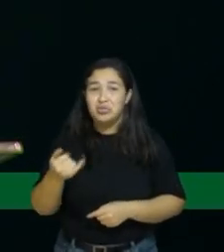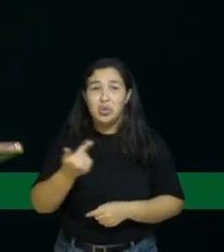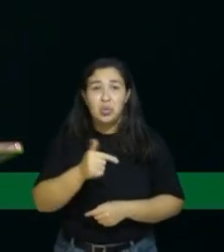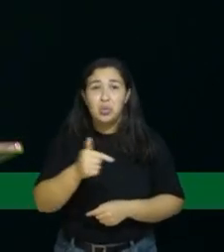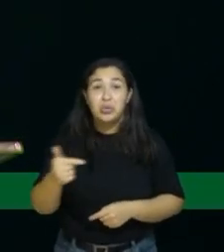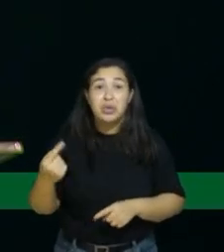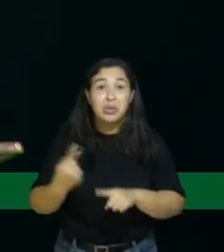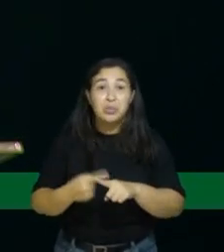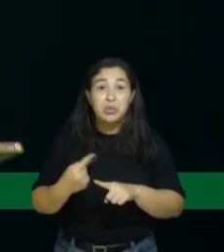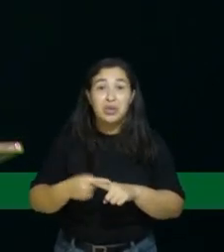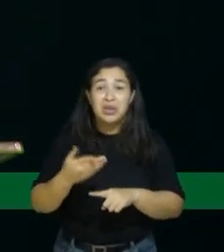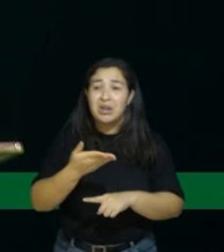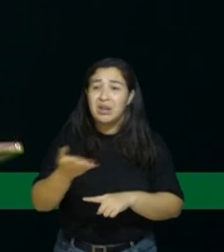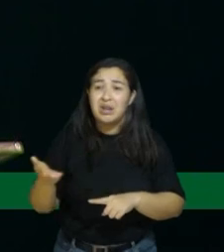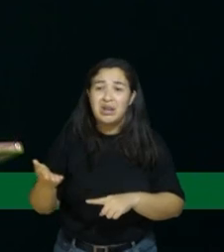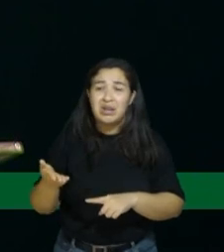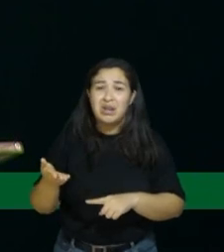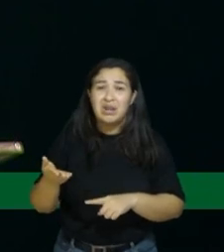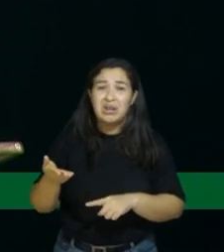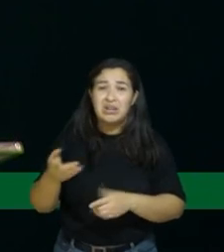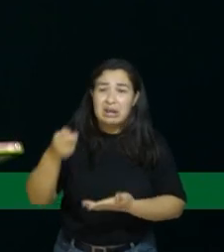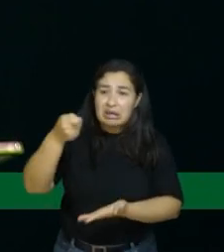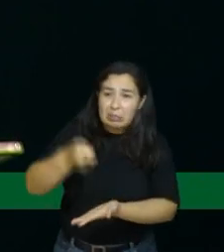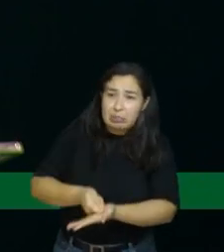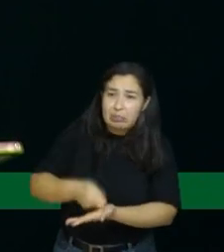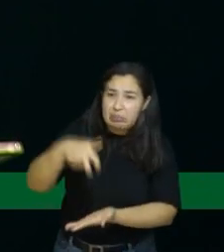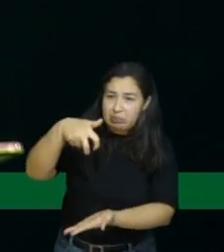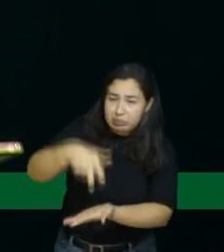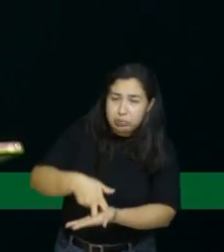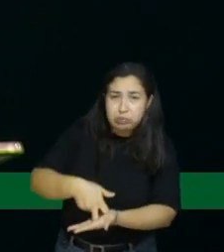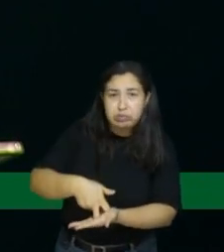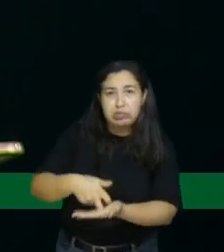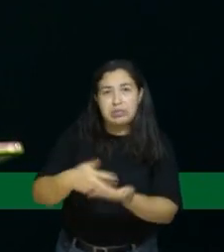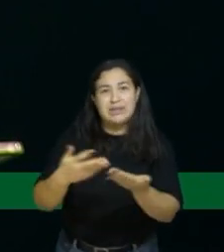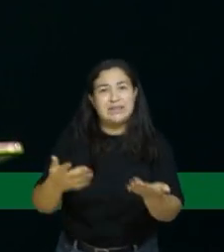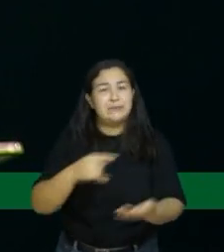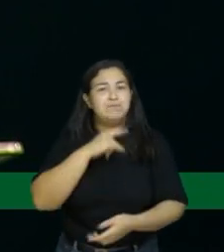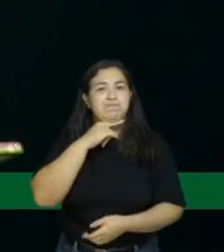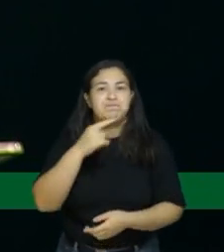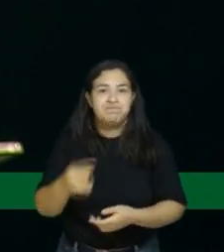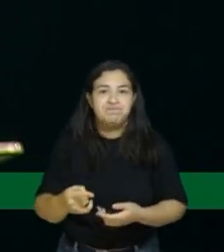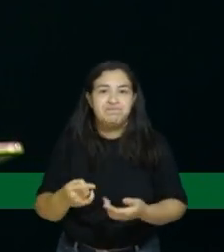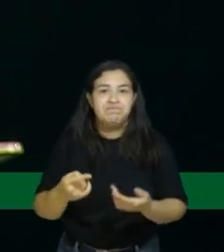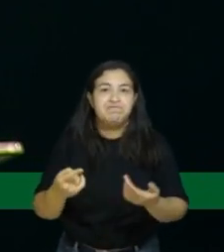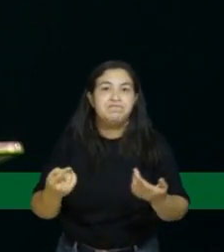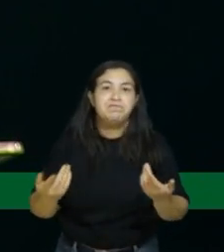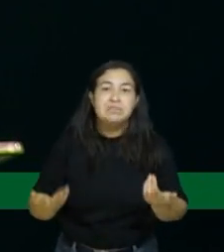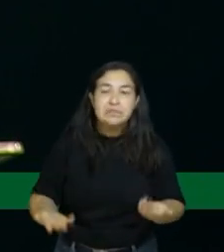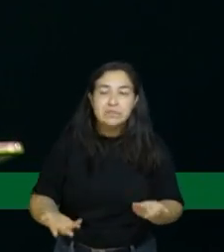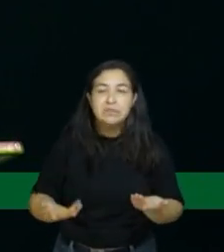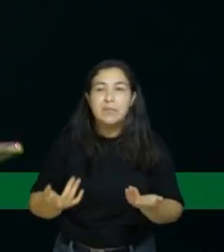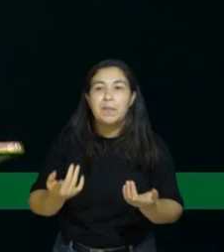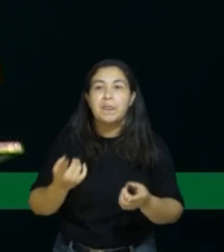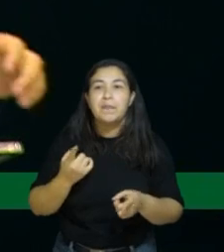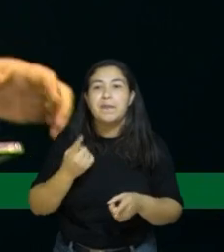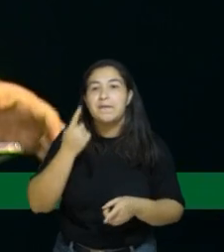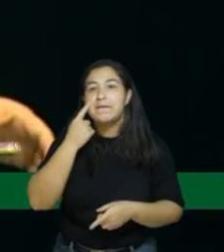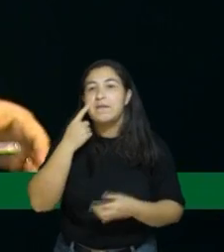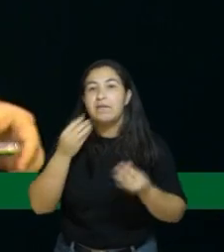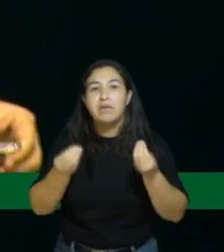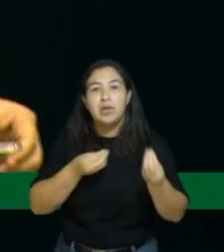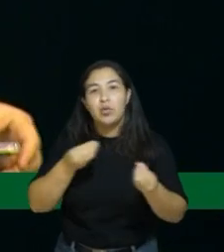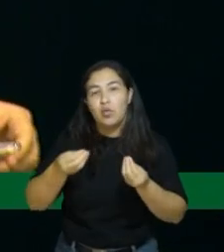inimputáveis Então vamos nas pessoas físicas que estão envolvidas nesse processo de Invasões de propriedades